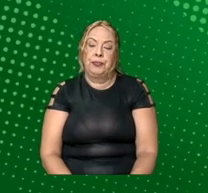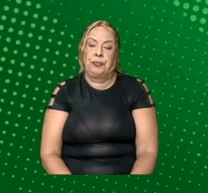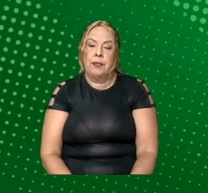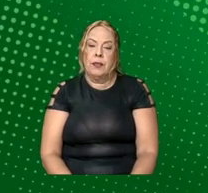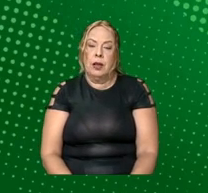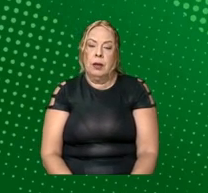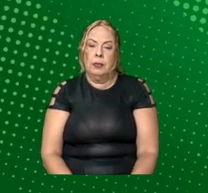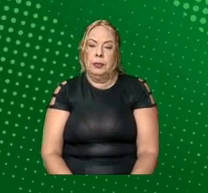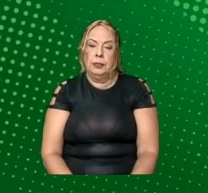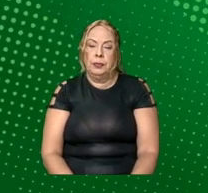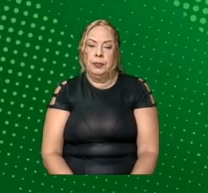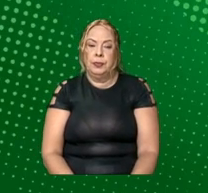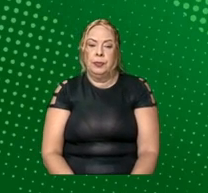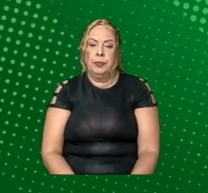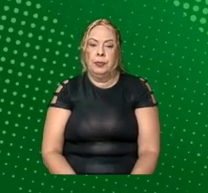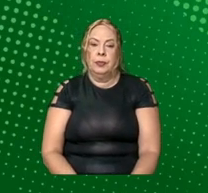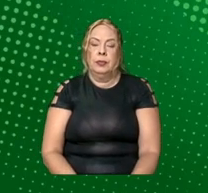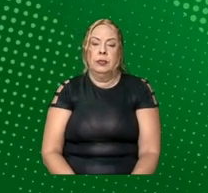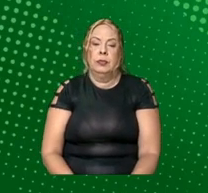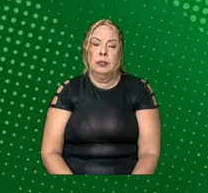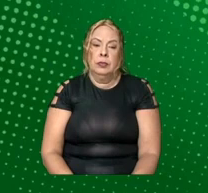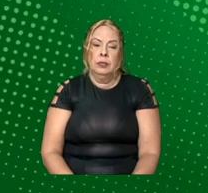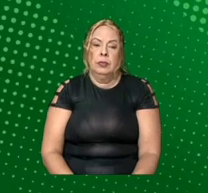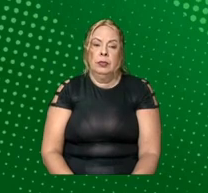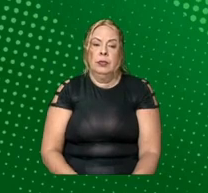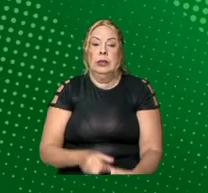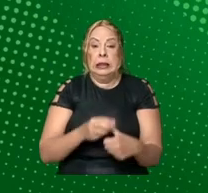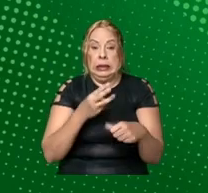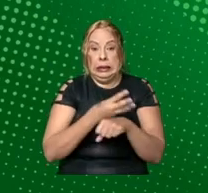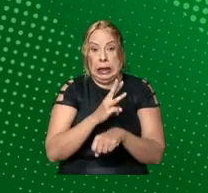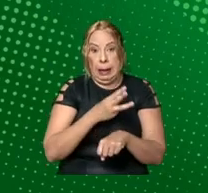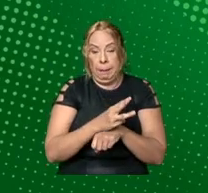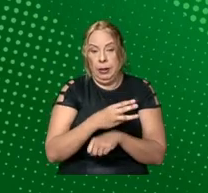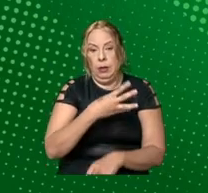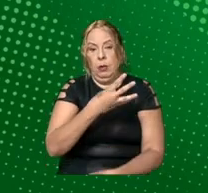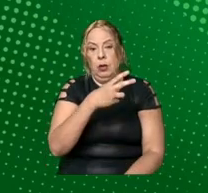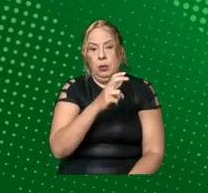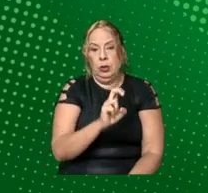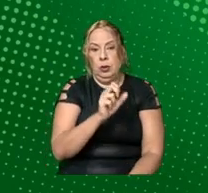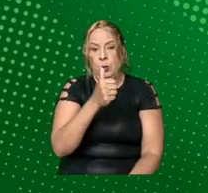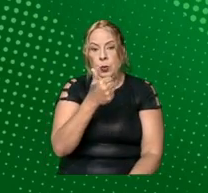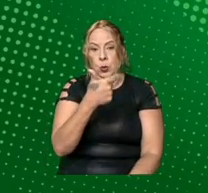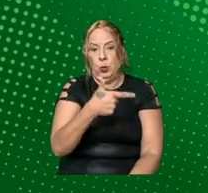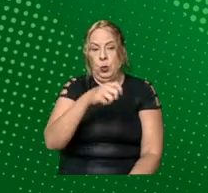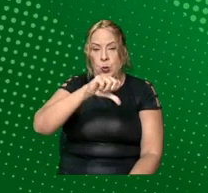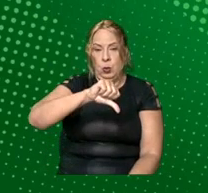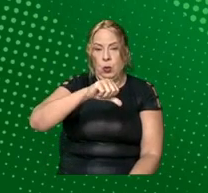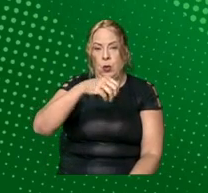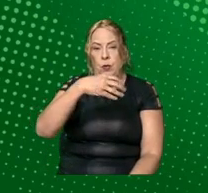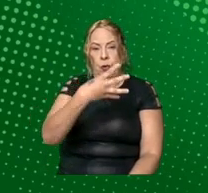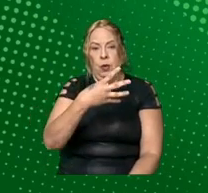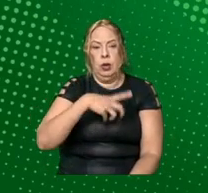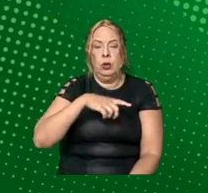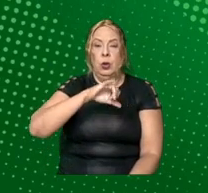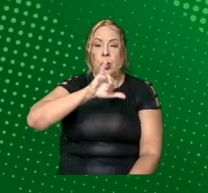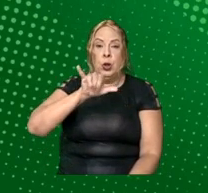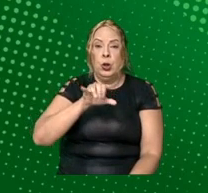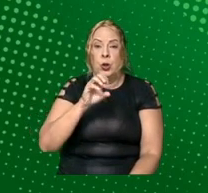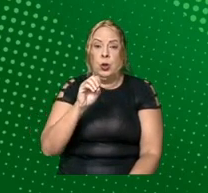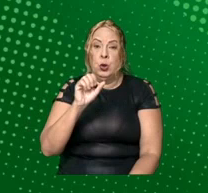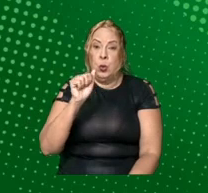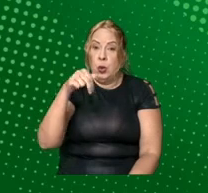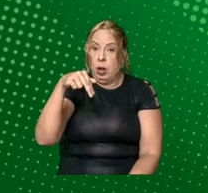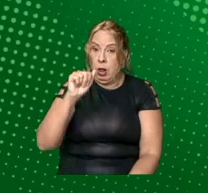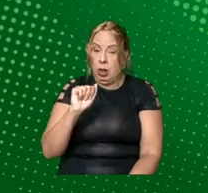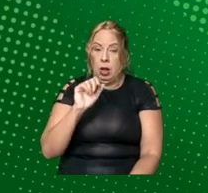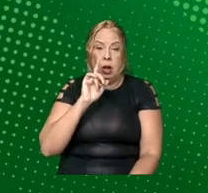Itaporanga. Faturou, Gildo. Pelo WhatsApp, 451294, Joana Dark de Aracaju, leva R$500.